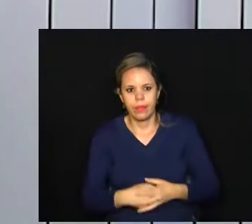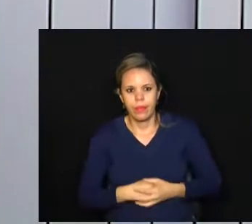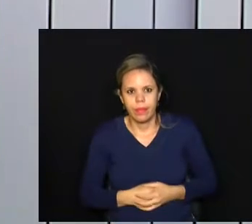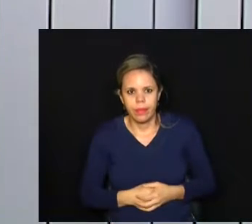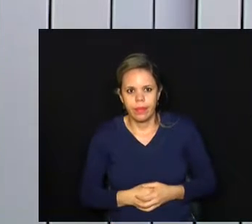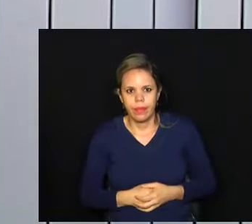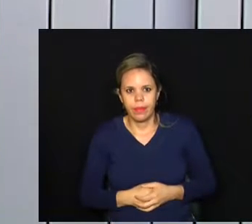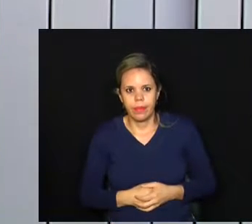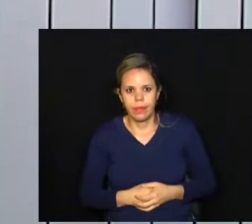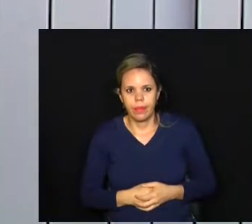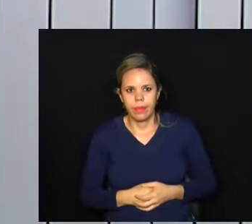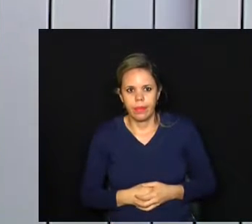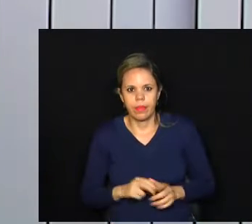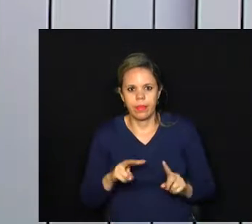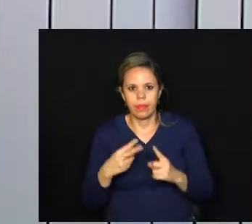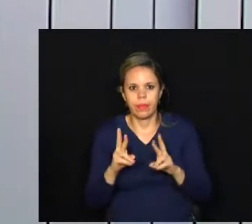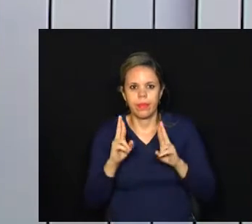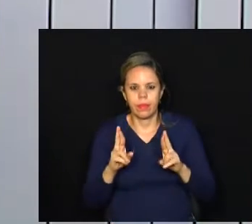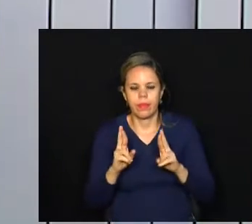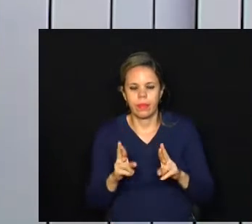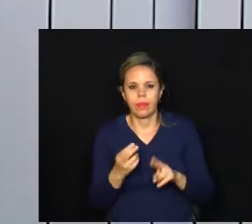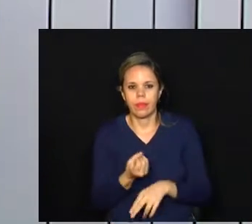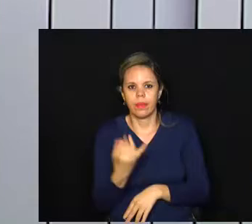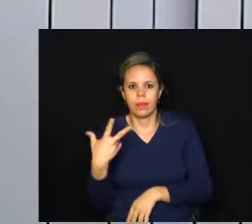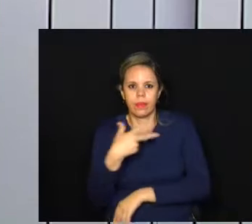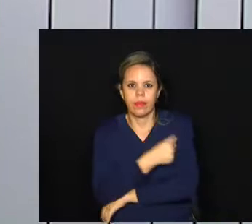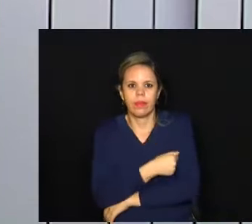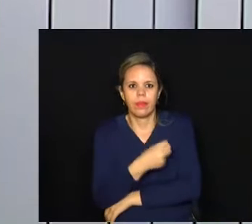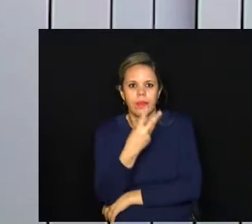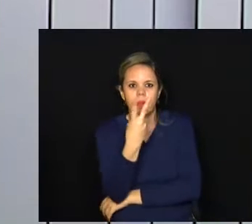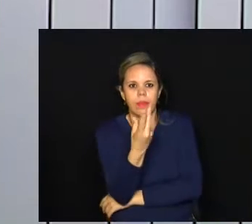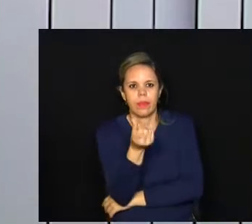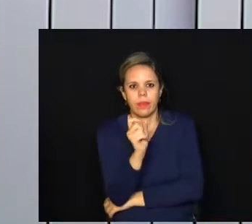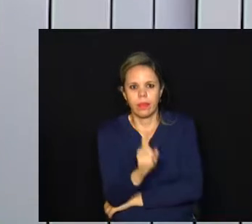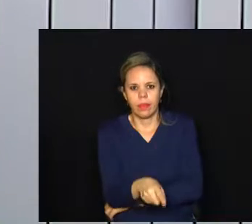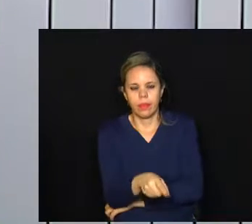www.vacina.campinas.sp.gov.br. A expectativa é vacinar